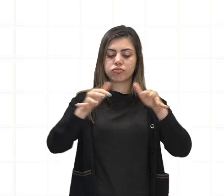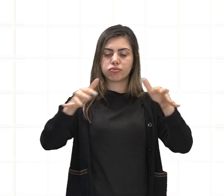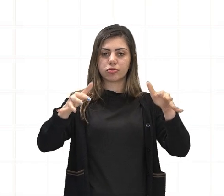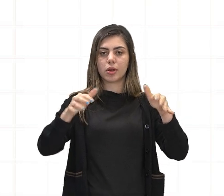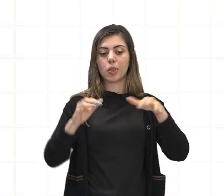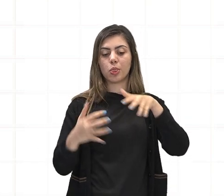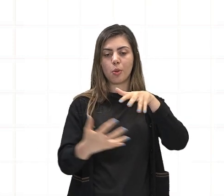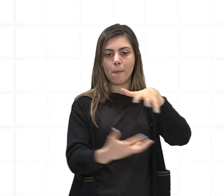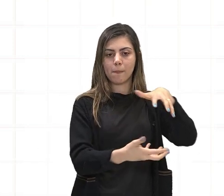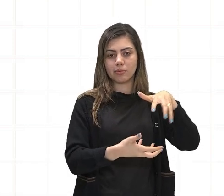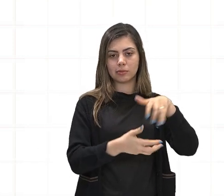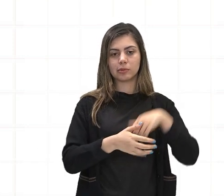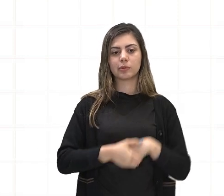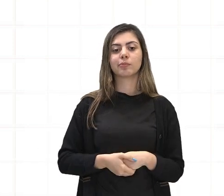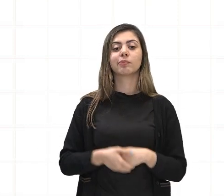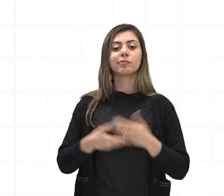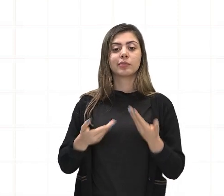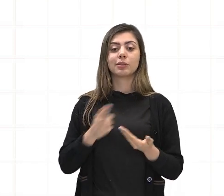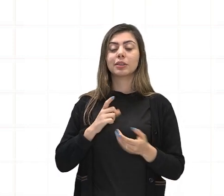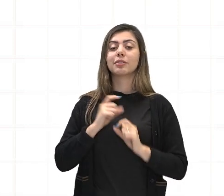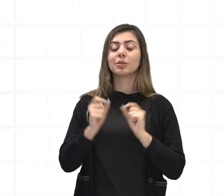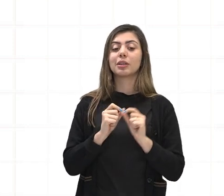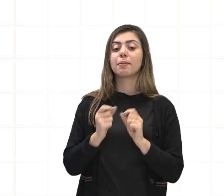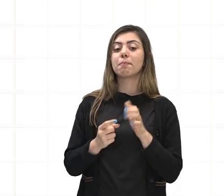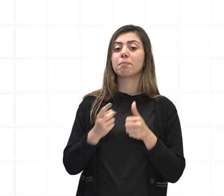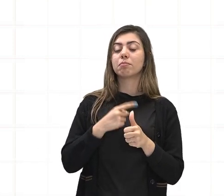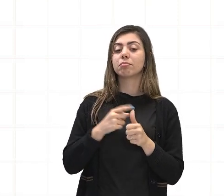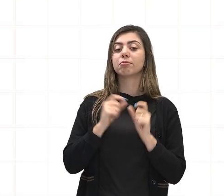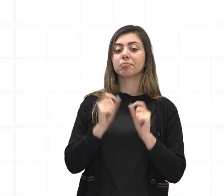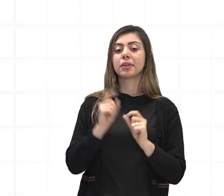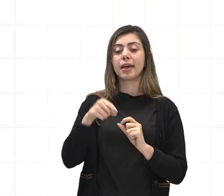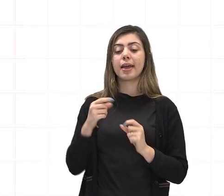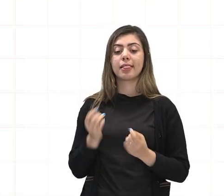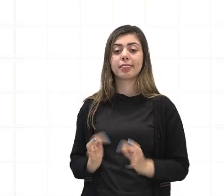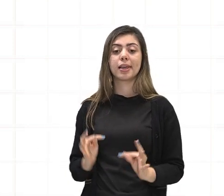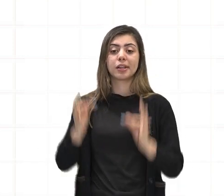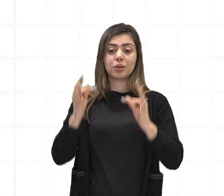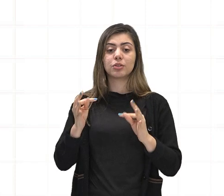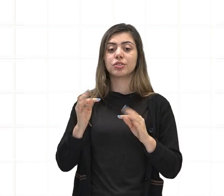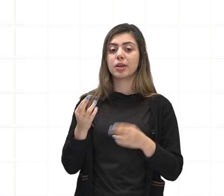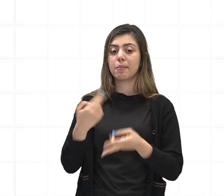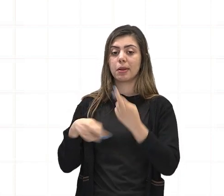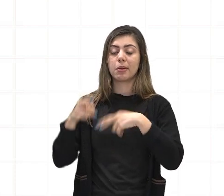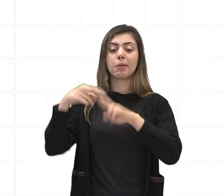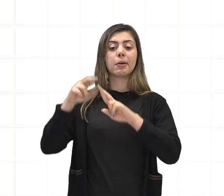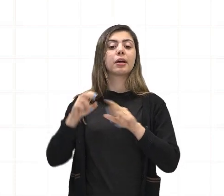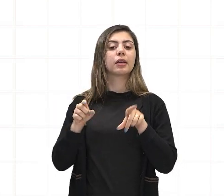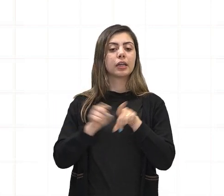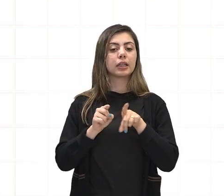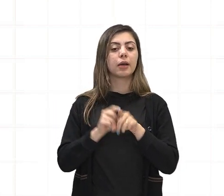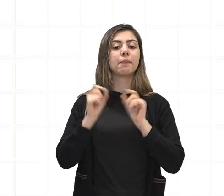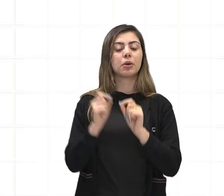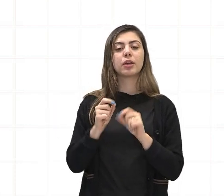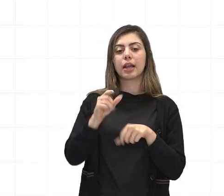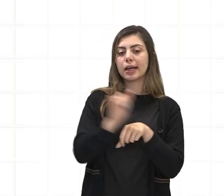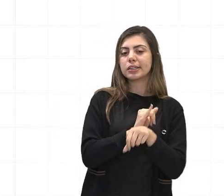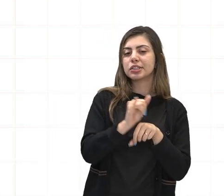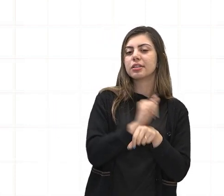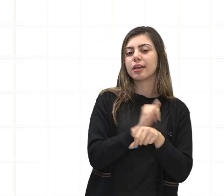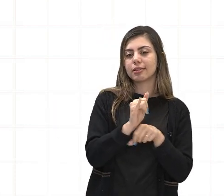o, primeiro, desenvolvimento de tecnologias e aprimoramento de